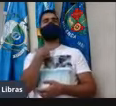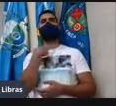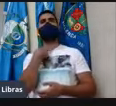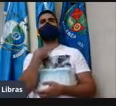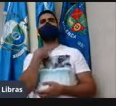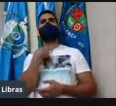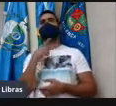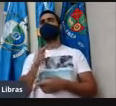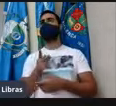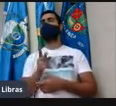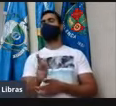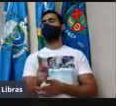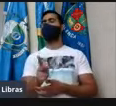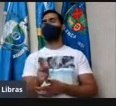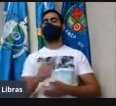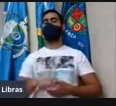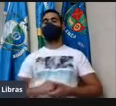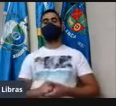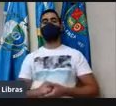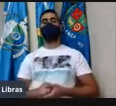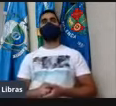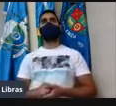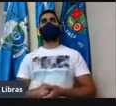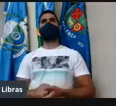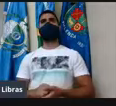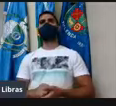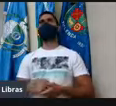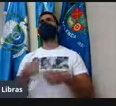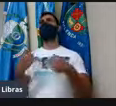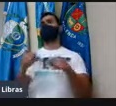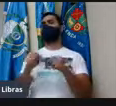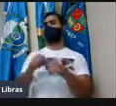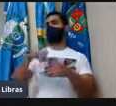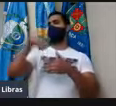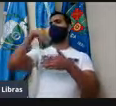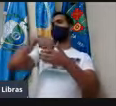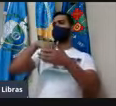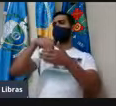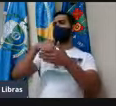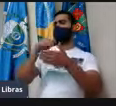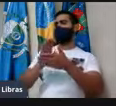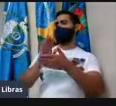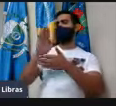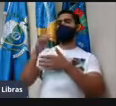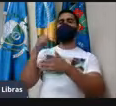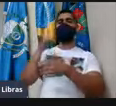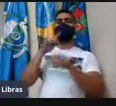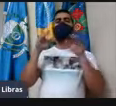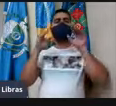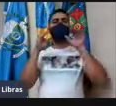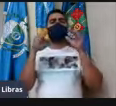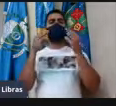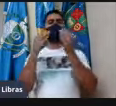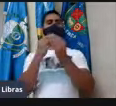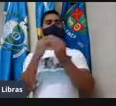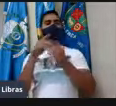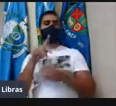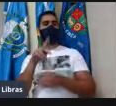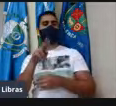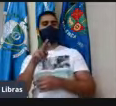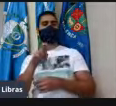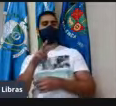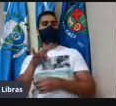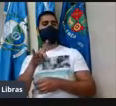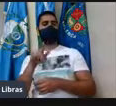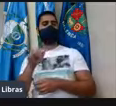ser reconduzido. Nós vamos ter que eleger um Conselho Municipal de Previdência e, pelo